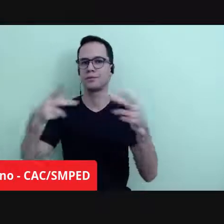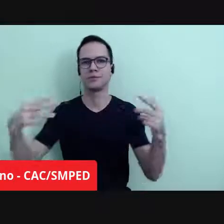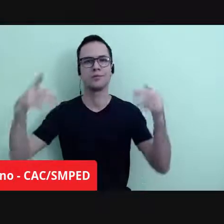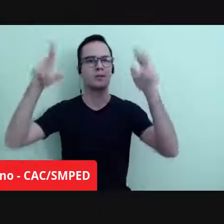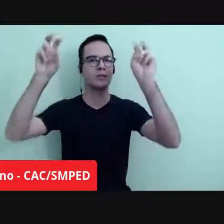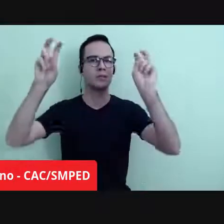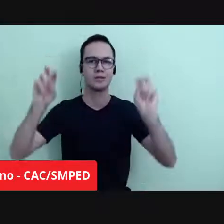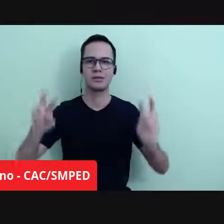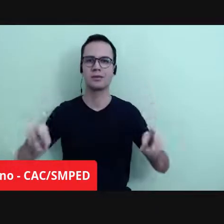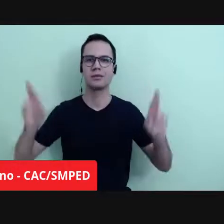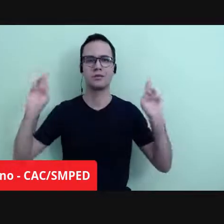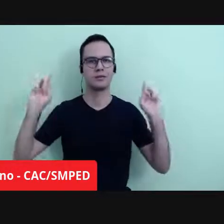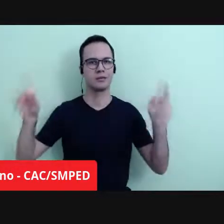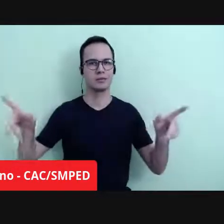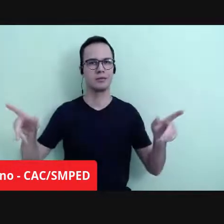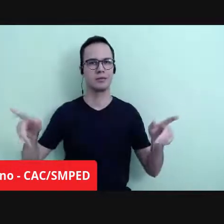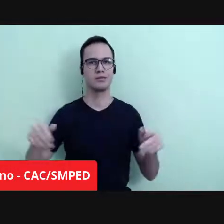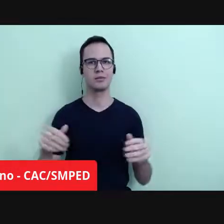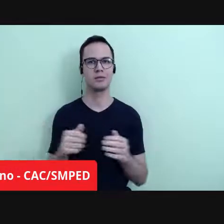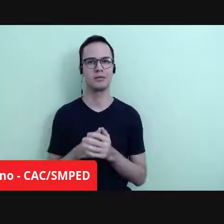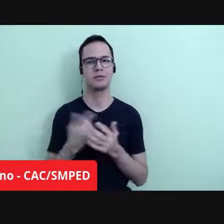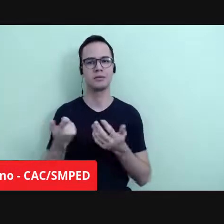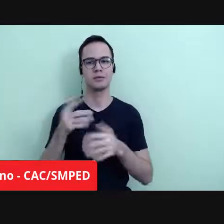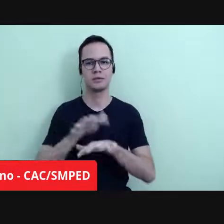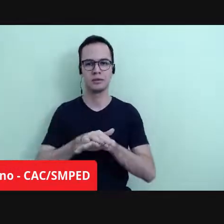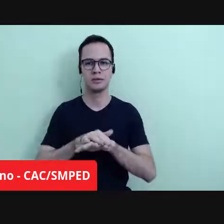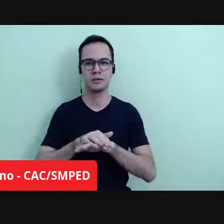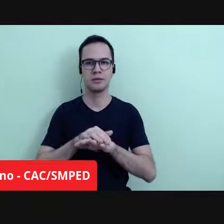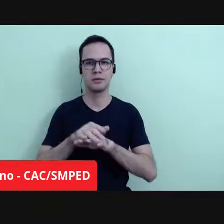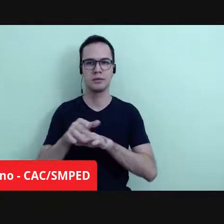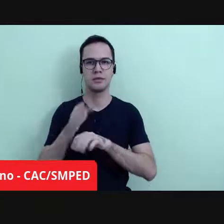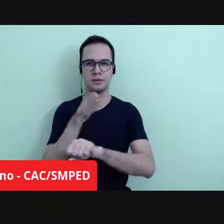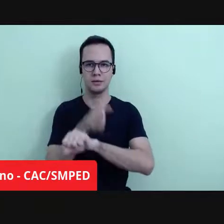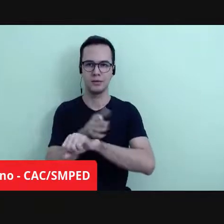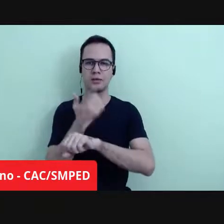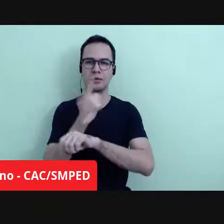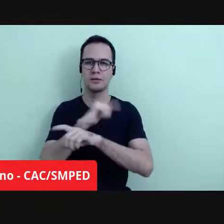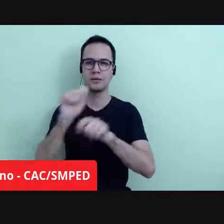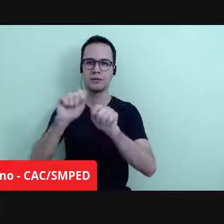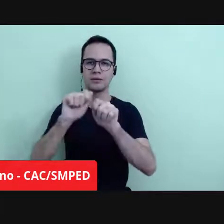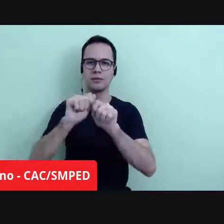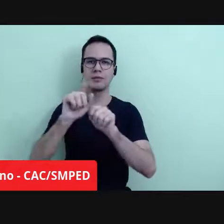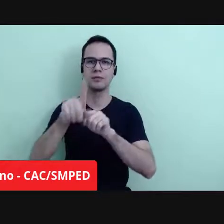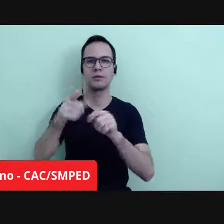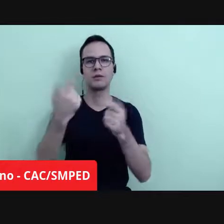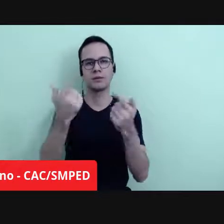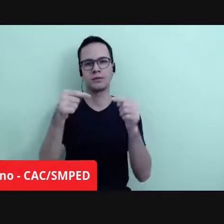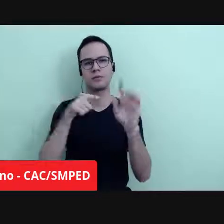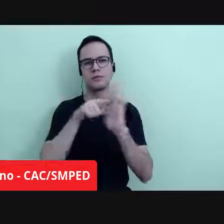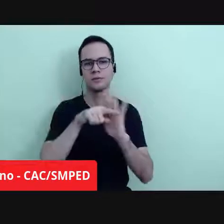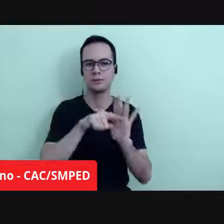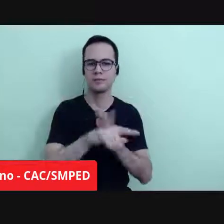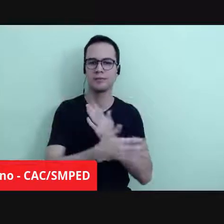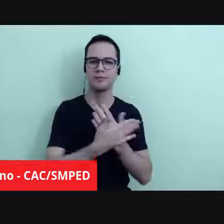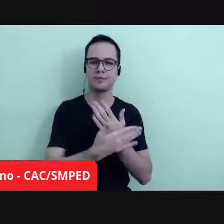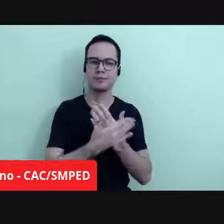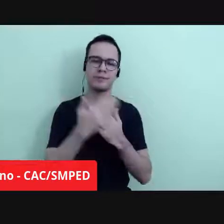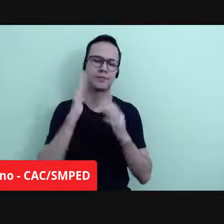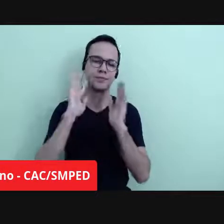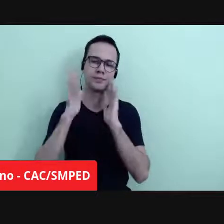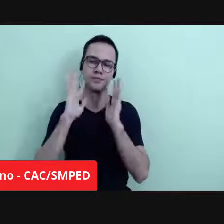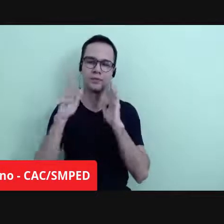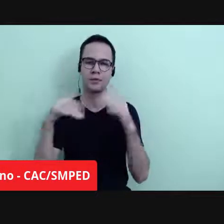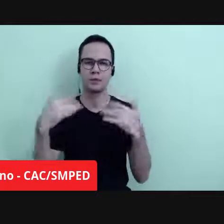sociais, e que a acessibilidade ela só é possível ser construída a partir dessas pesquisas, dessas reflexões, ou